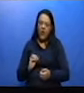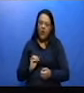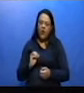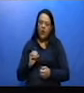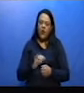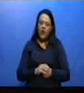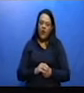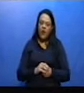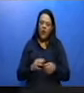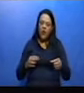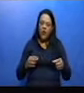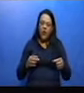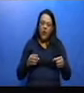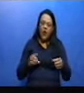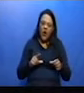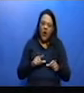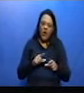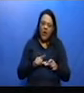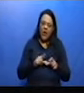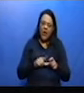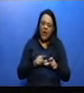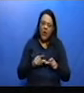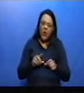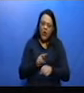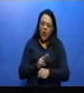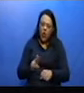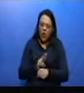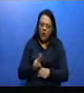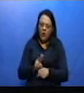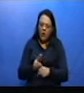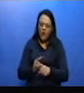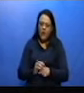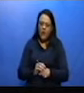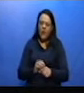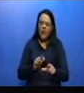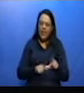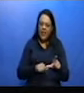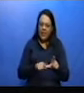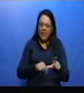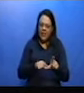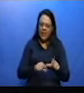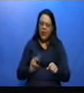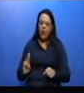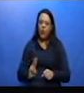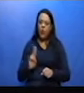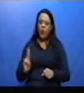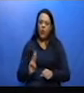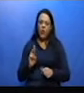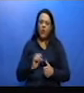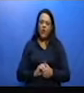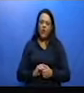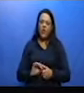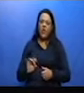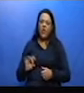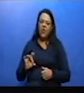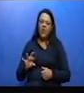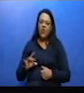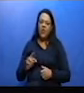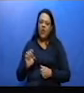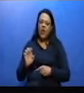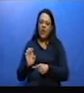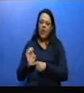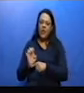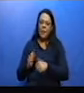sigla do nome deles em cada um. Não precisa ser em todos, só nos